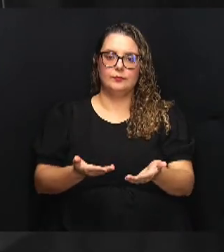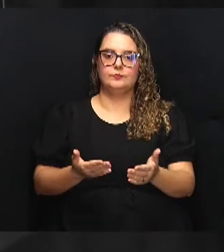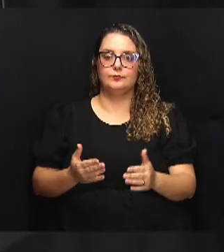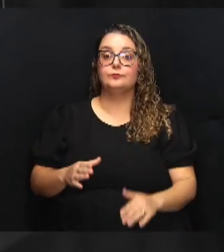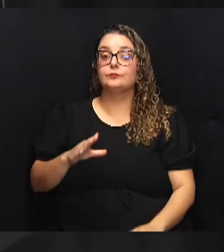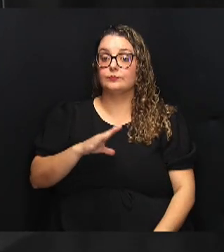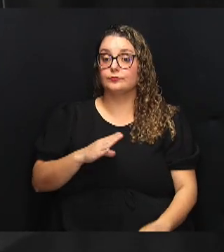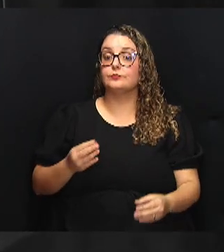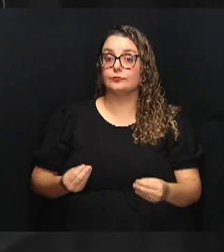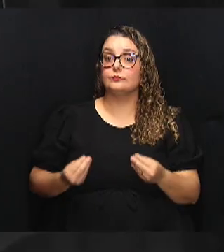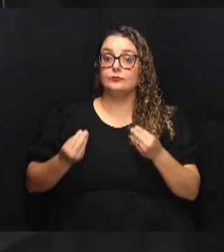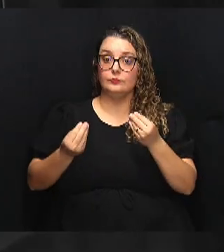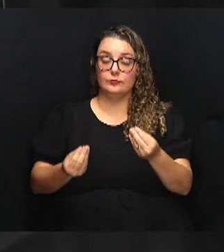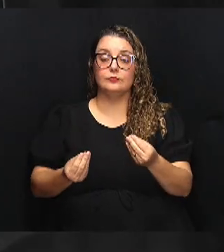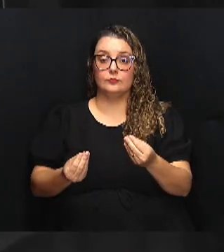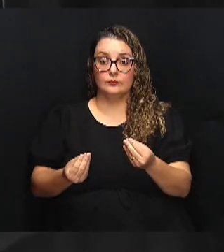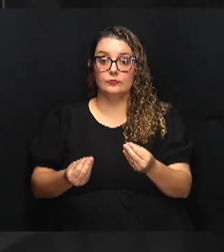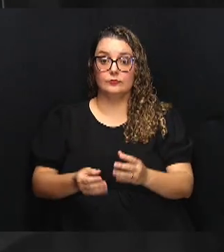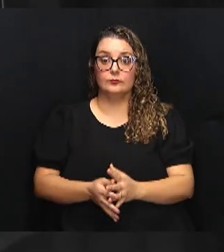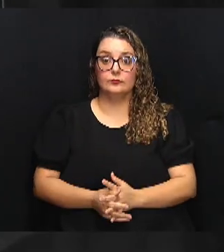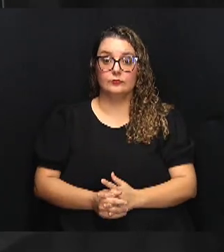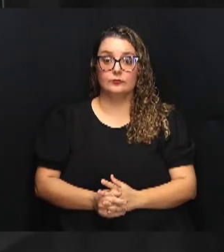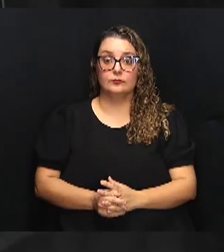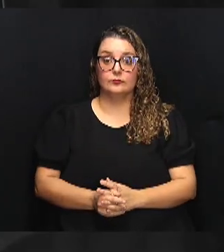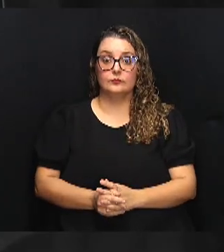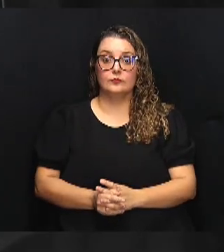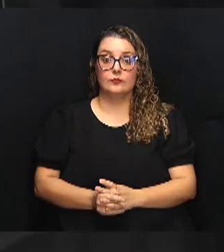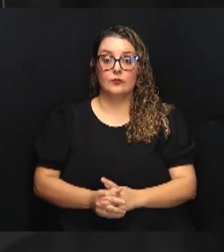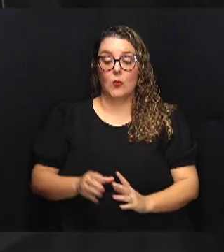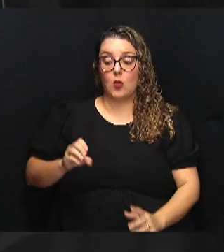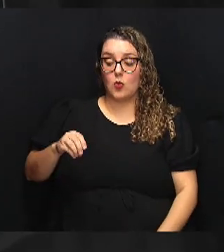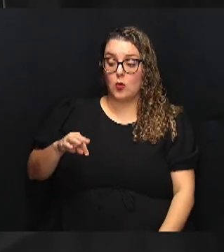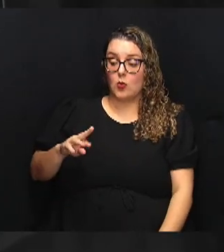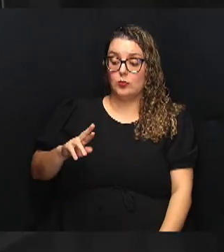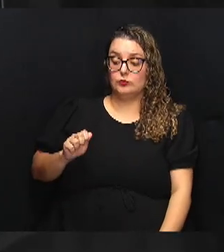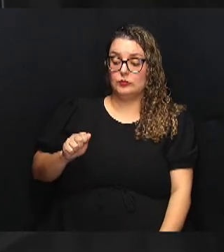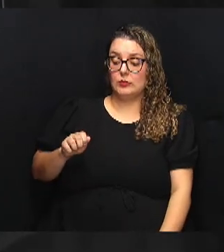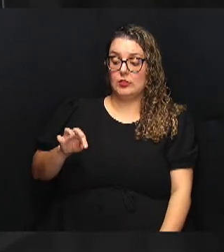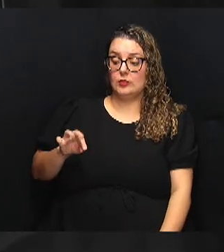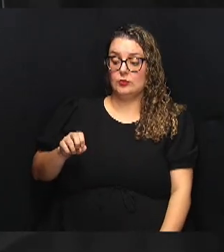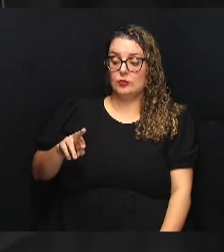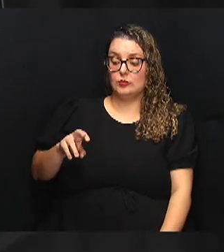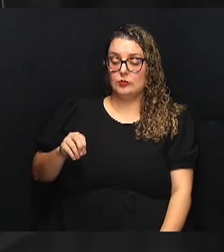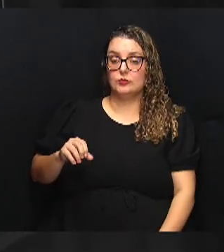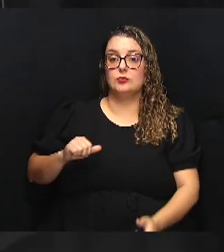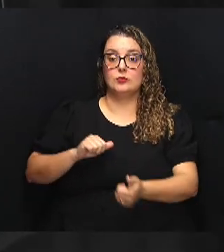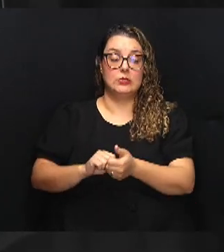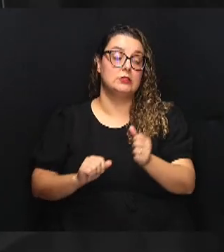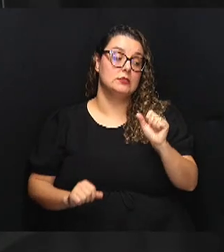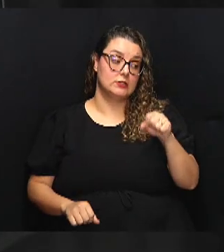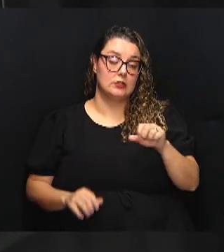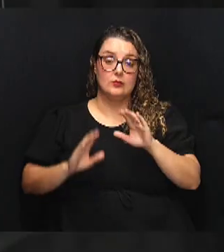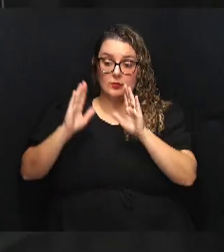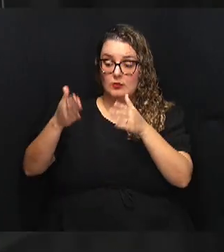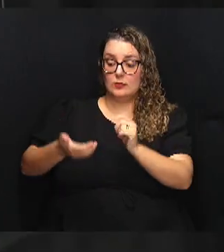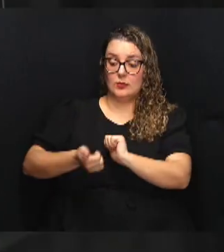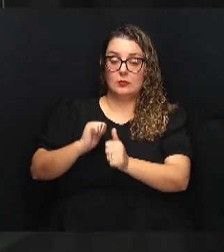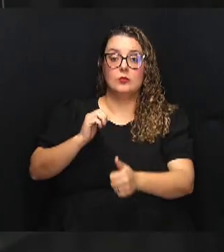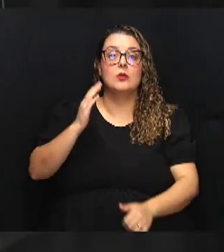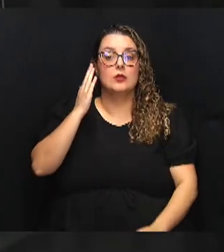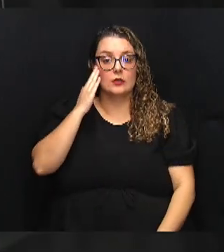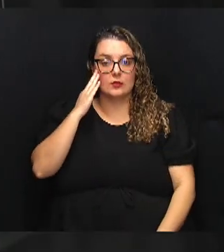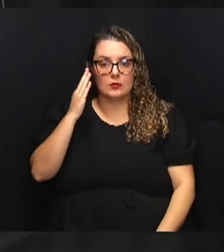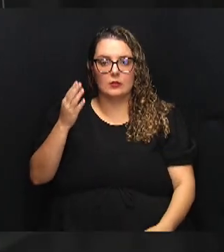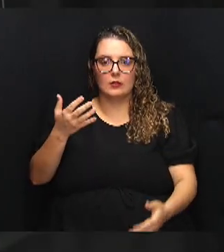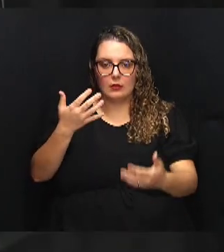possa fornecer um contraturno aí de qualidade, né, voltada para o esporte. Porque a gente sabe que mente